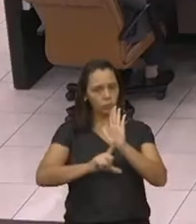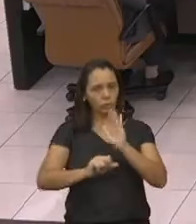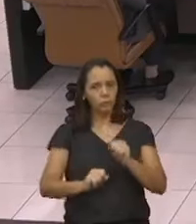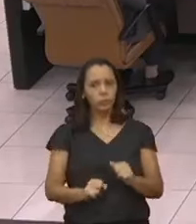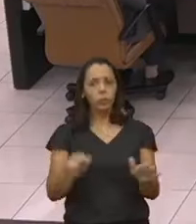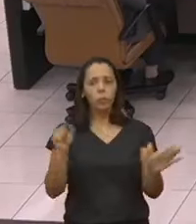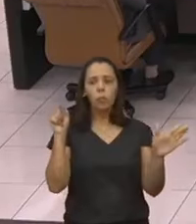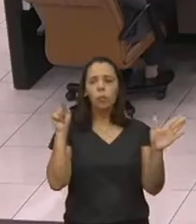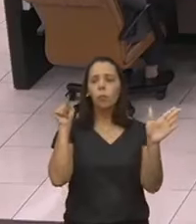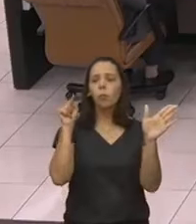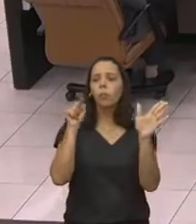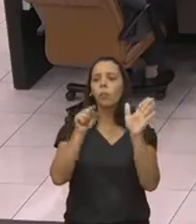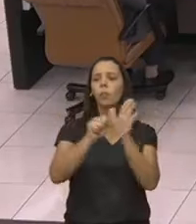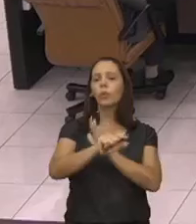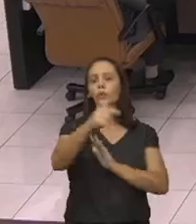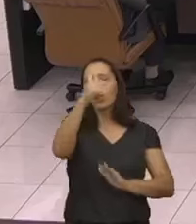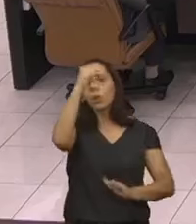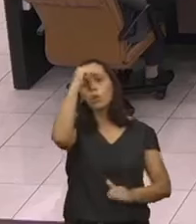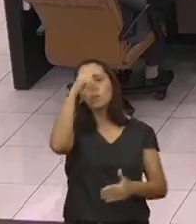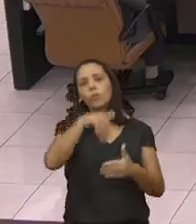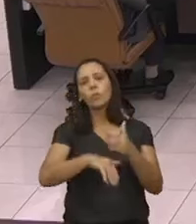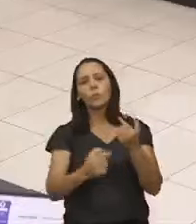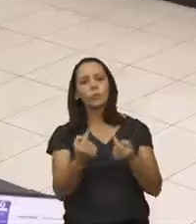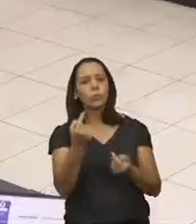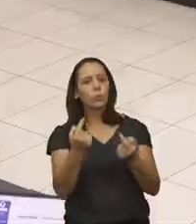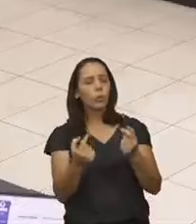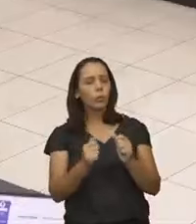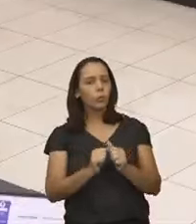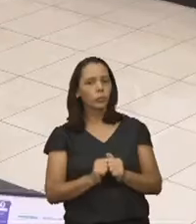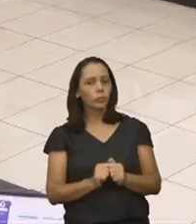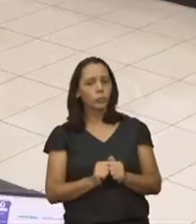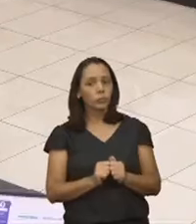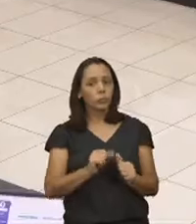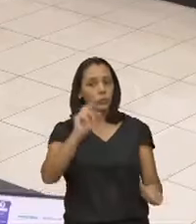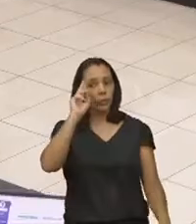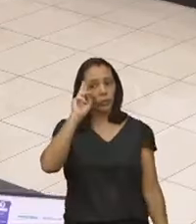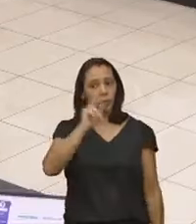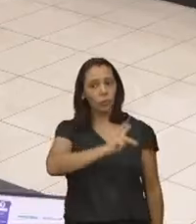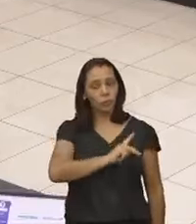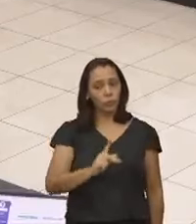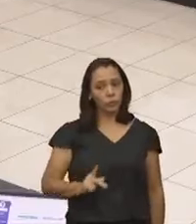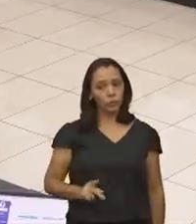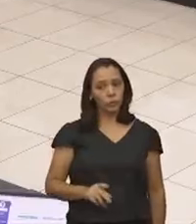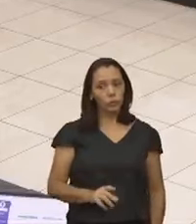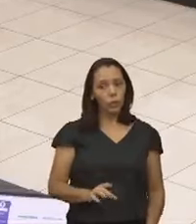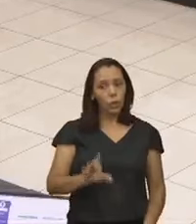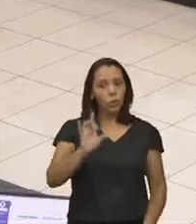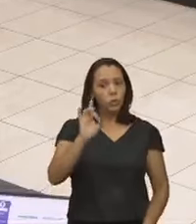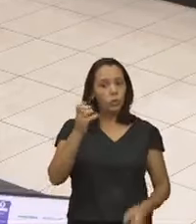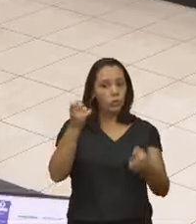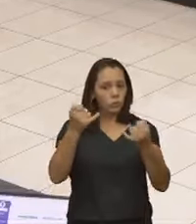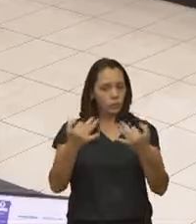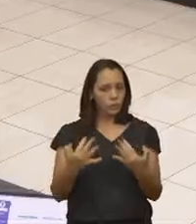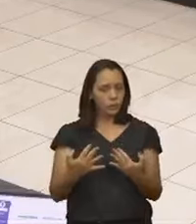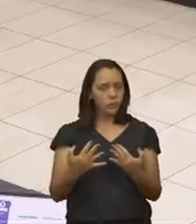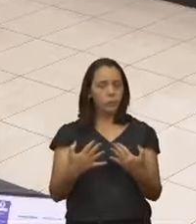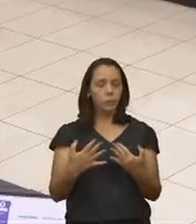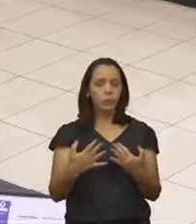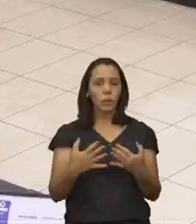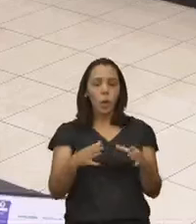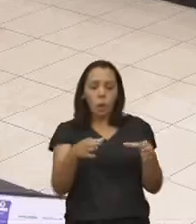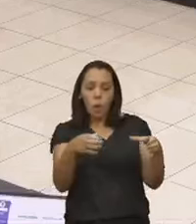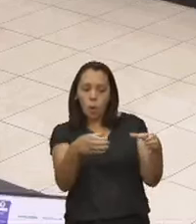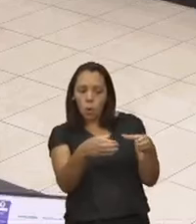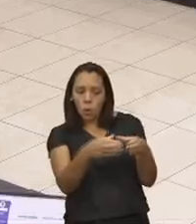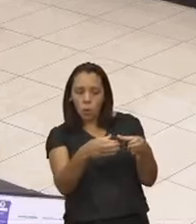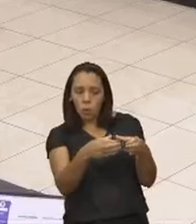Como vota o vereador Luiz Flávio Flavinho, do PT? Senhor presidente, só justificando aqui, tenho todo o respeito à comunidade